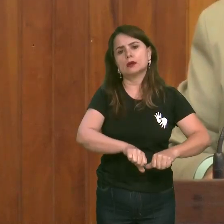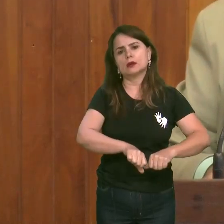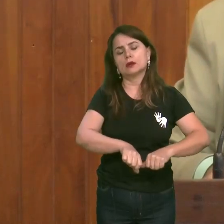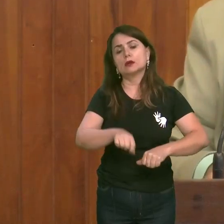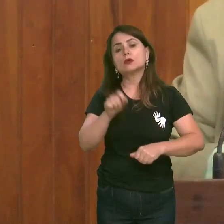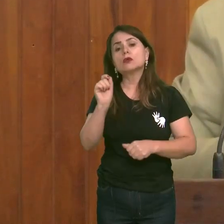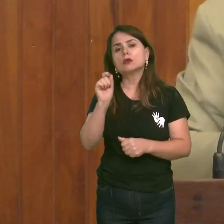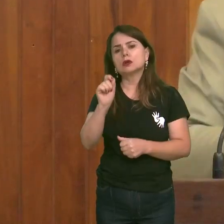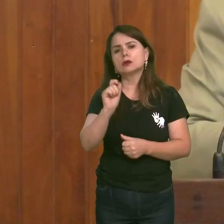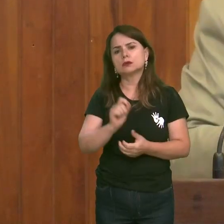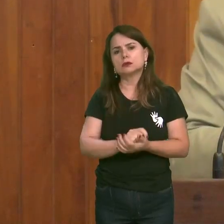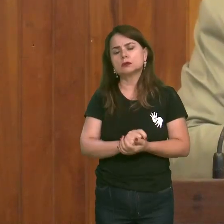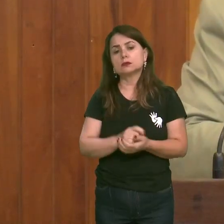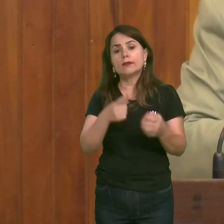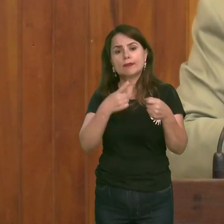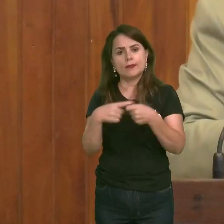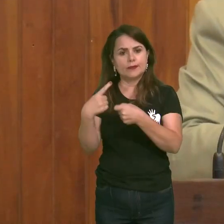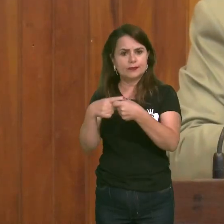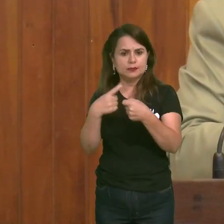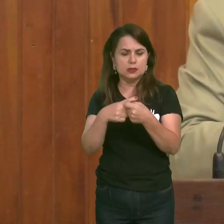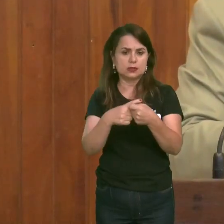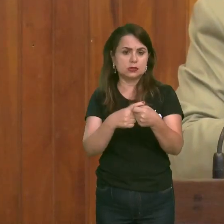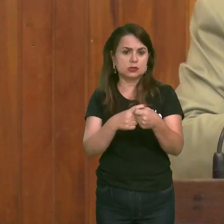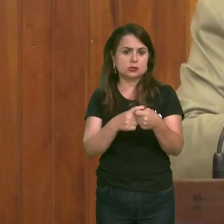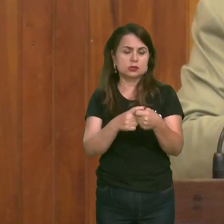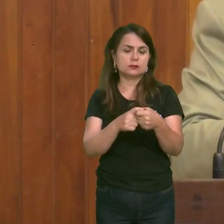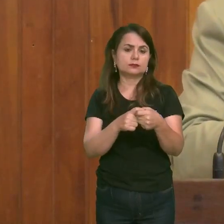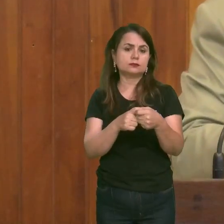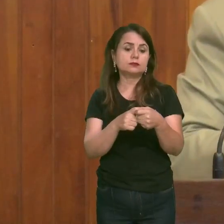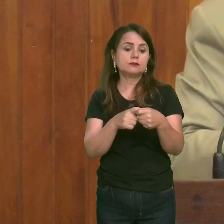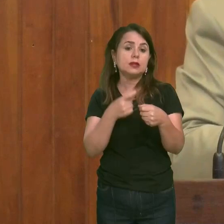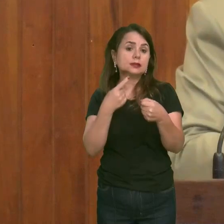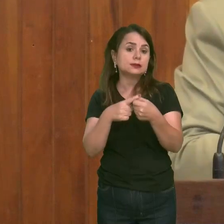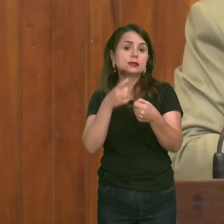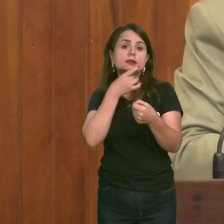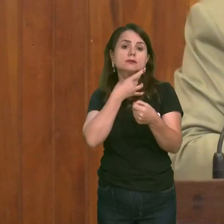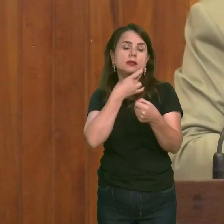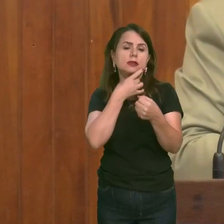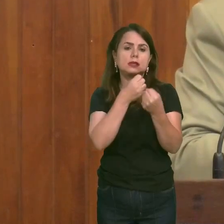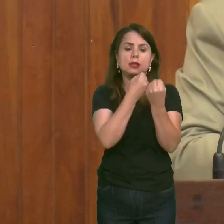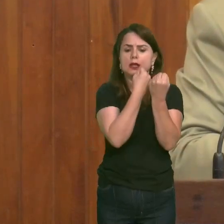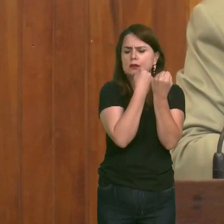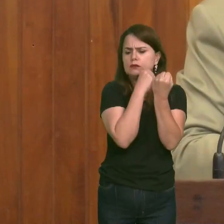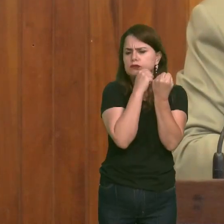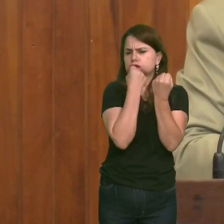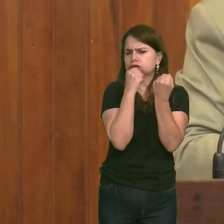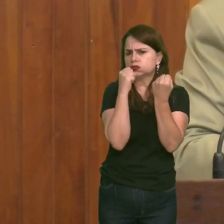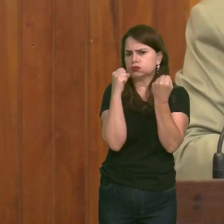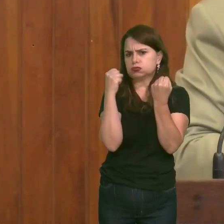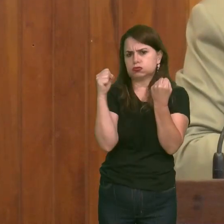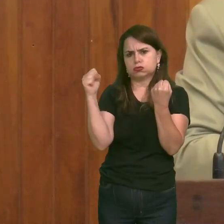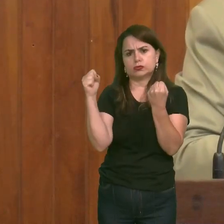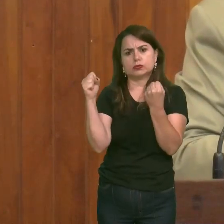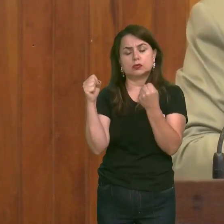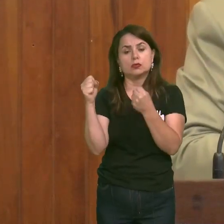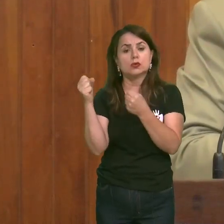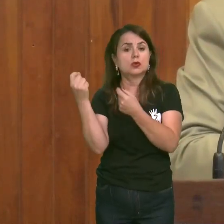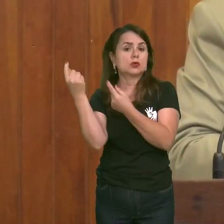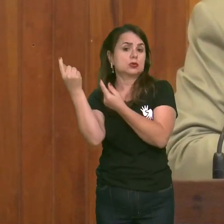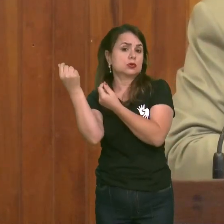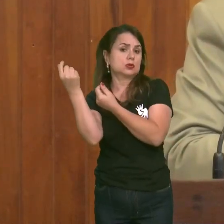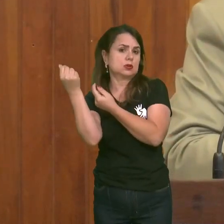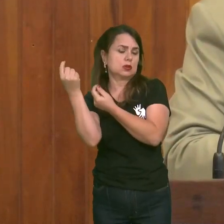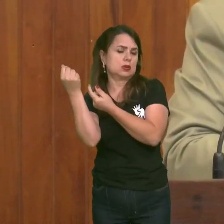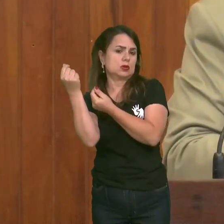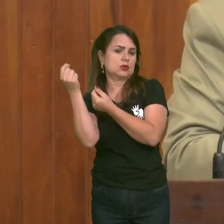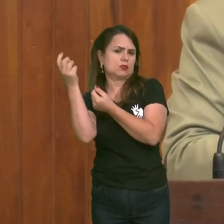aqui a cidade cresceu absurdamente a sua arrecadação a sua receita o